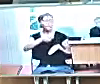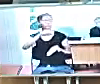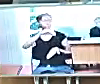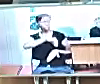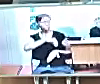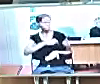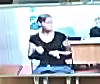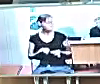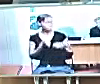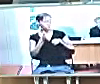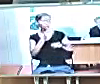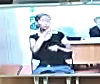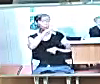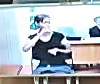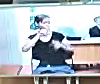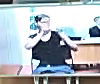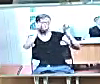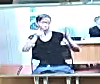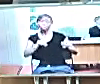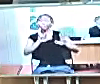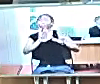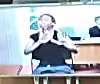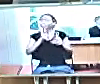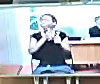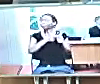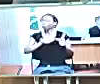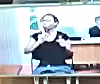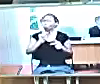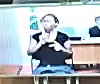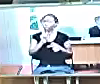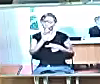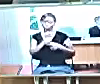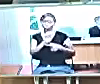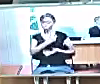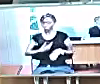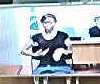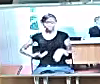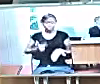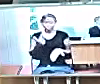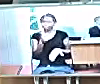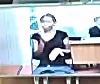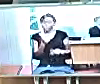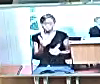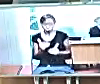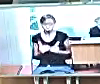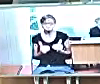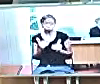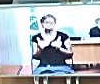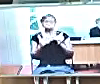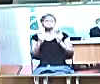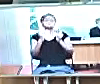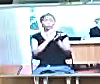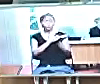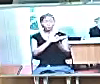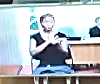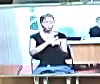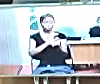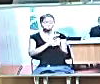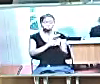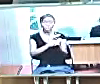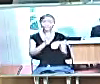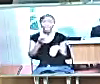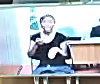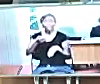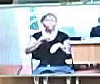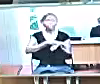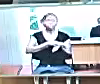servidores o problema nosso é que o estado não tenha ferido um crescimento da receita que suporte o gasto com